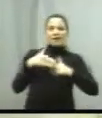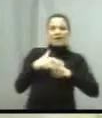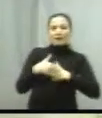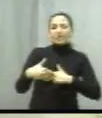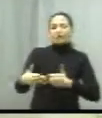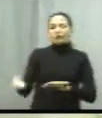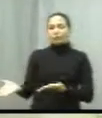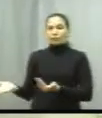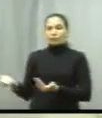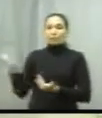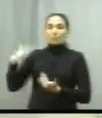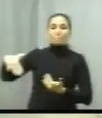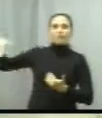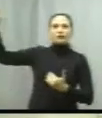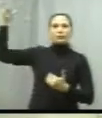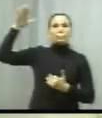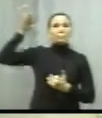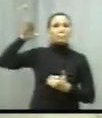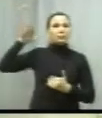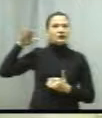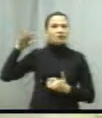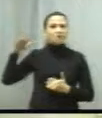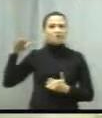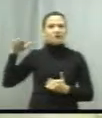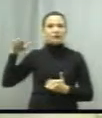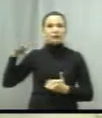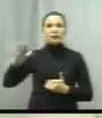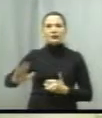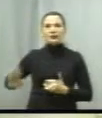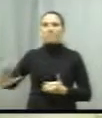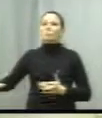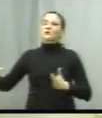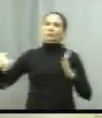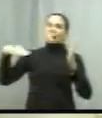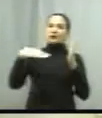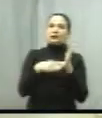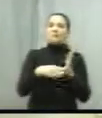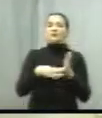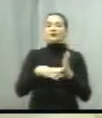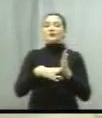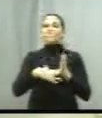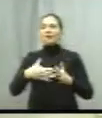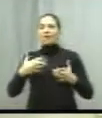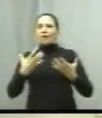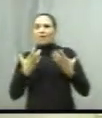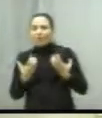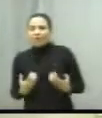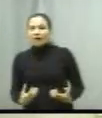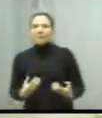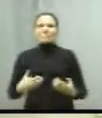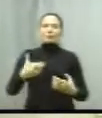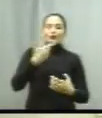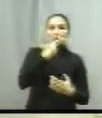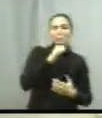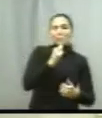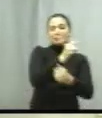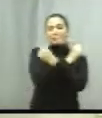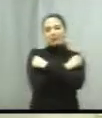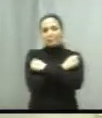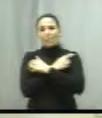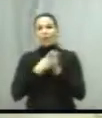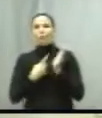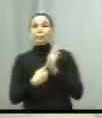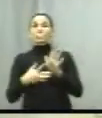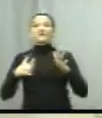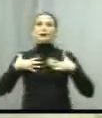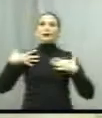jovens, daqueles adultos, daquelas crianças com tantas limitações e que não cansam de dar um sorriso, um abraço e demonstrar a sua alegria